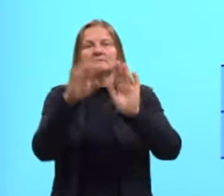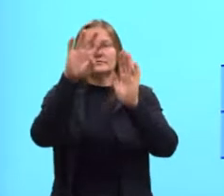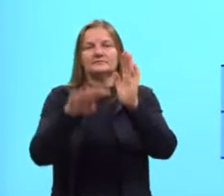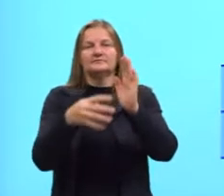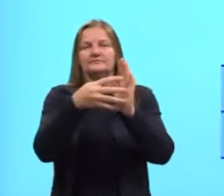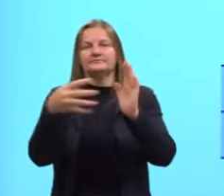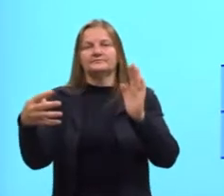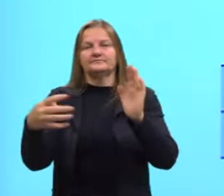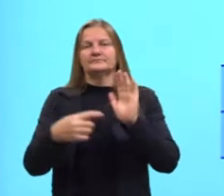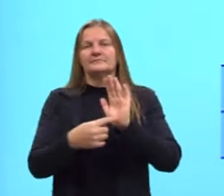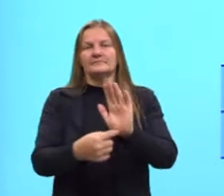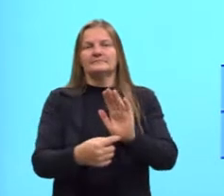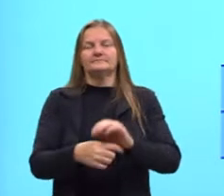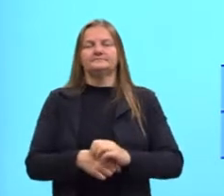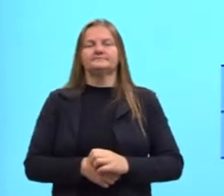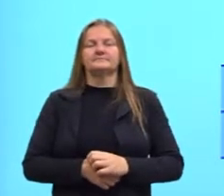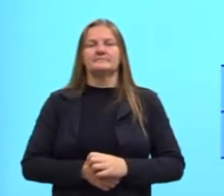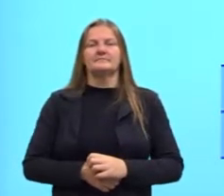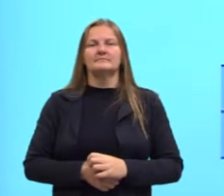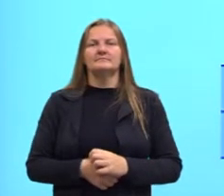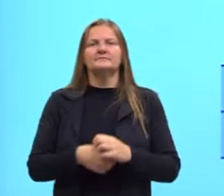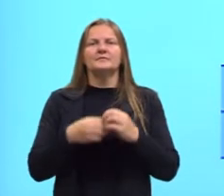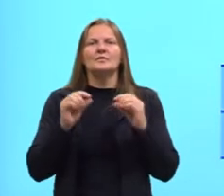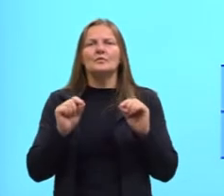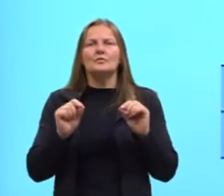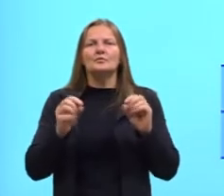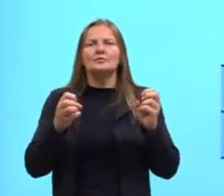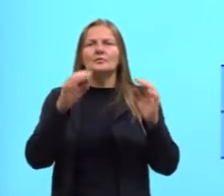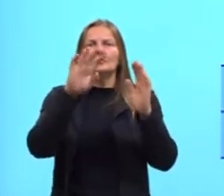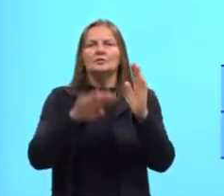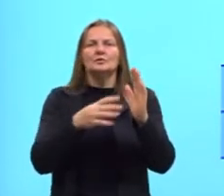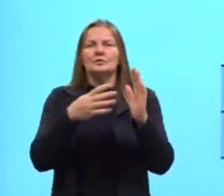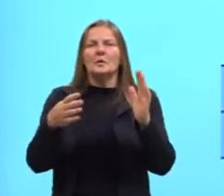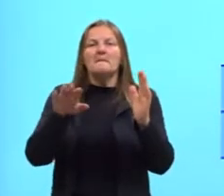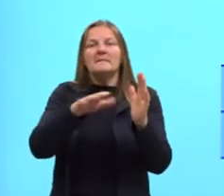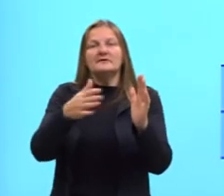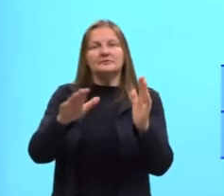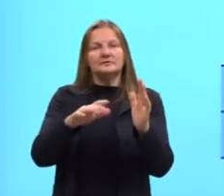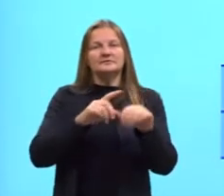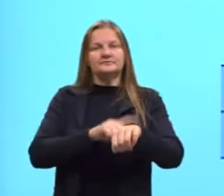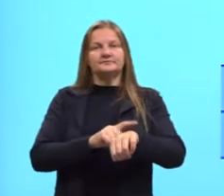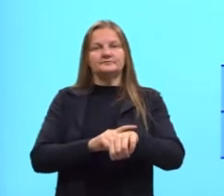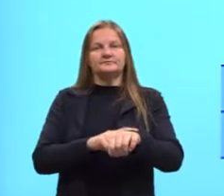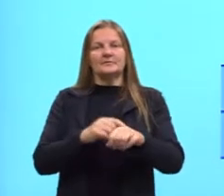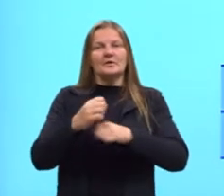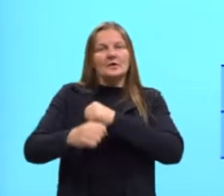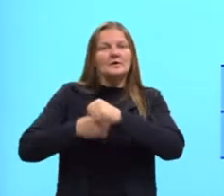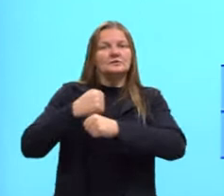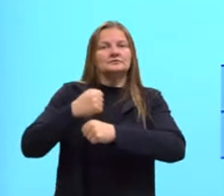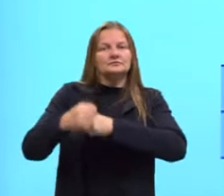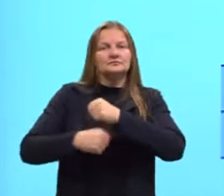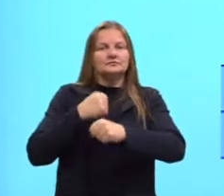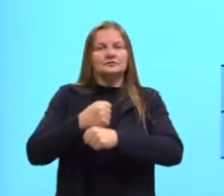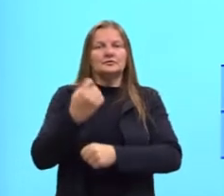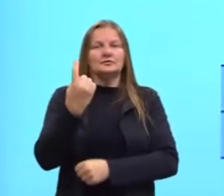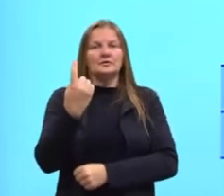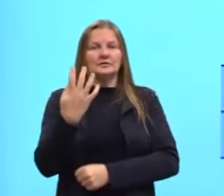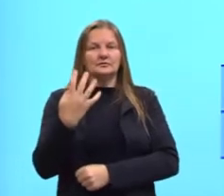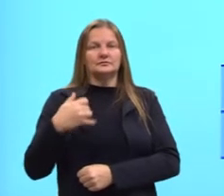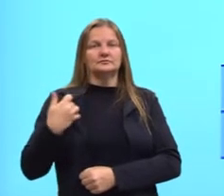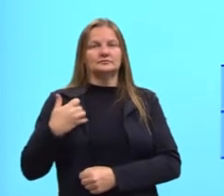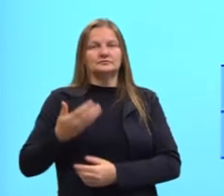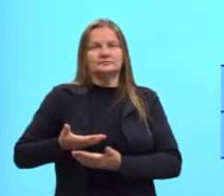tão aqui nessa tabela nós temos o e o tempo médio de estudo de pessoas acima de 14